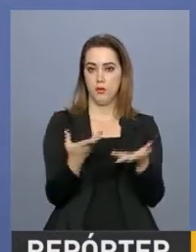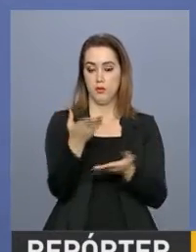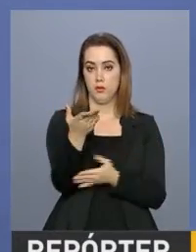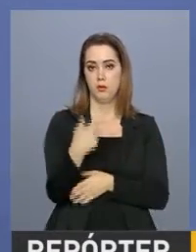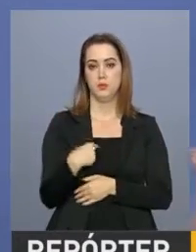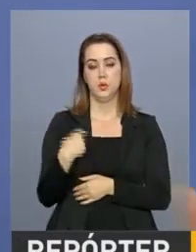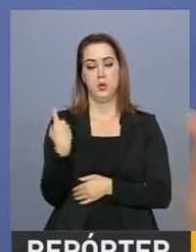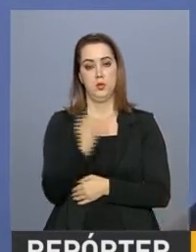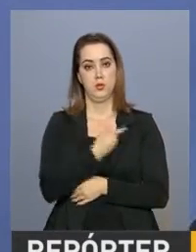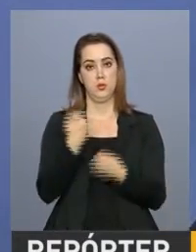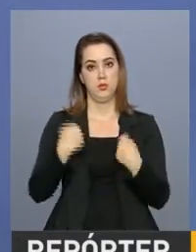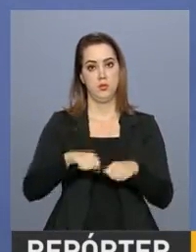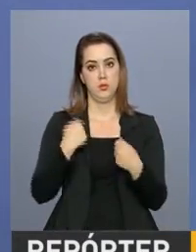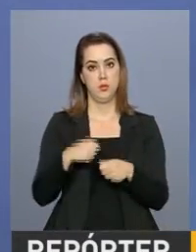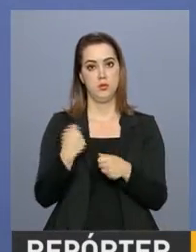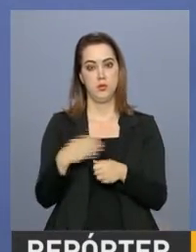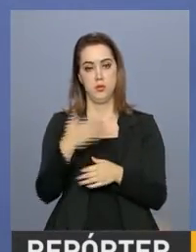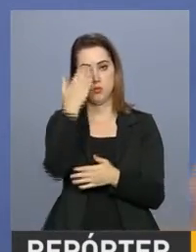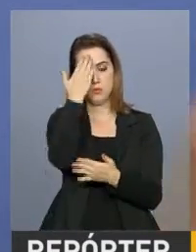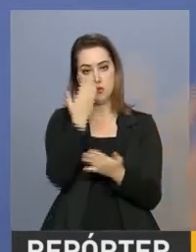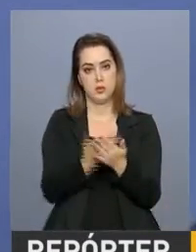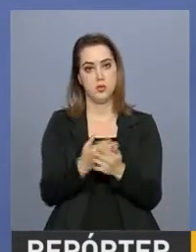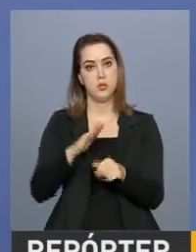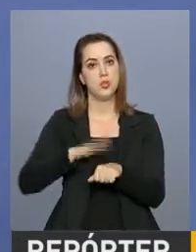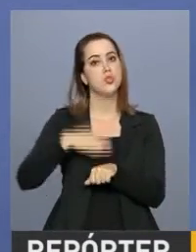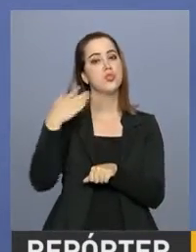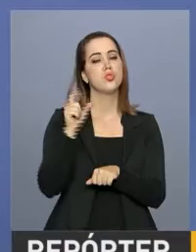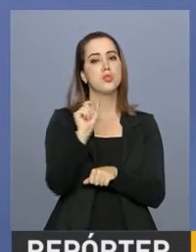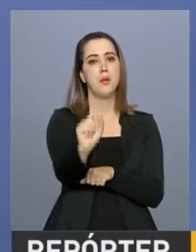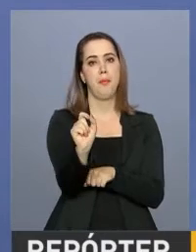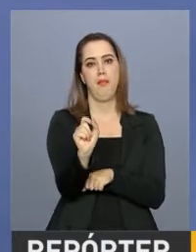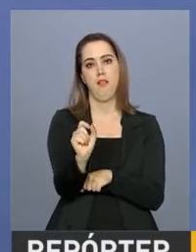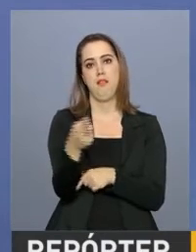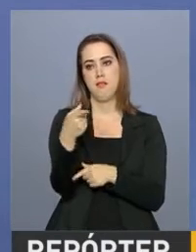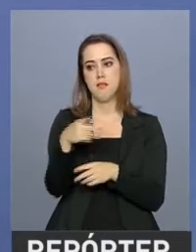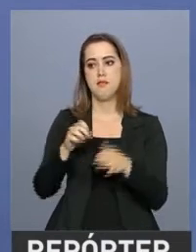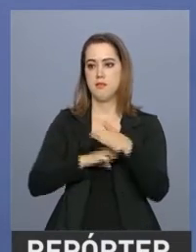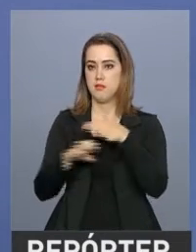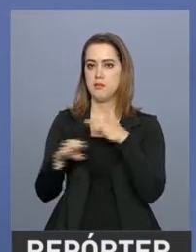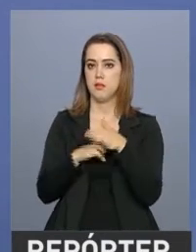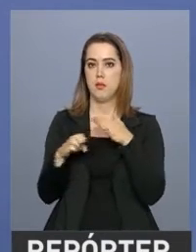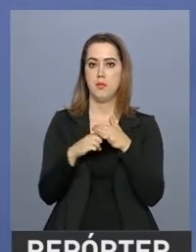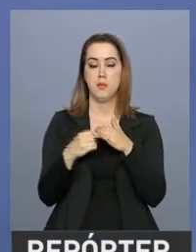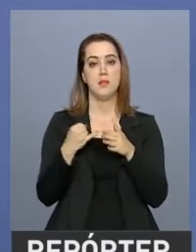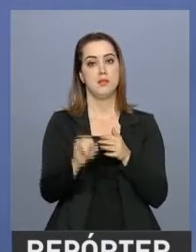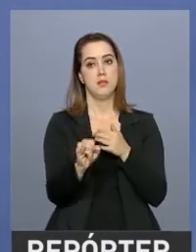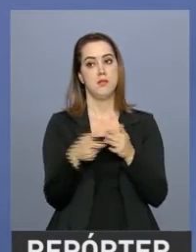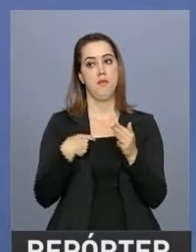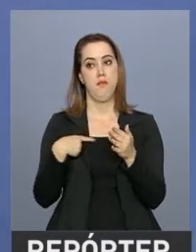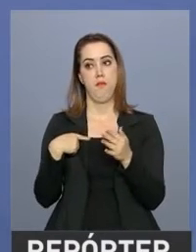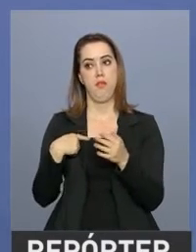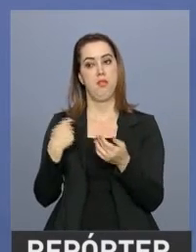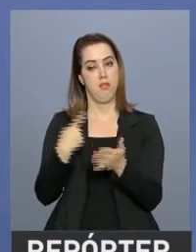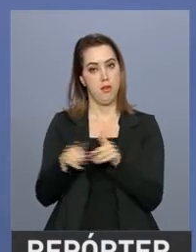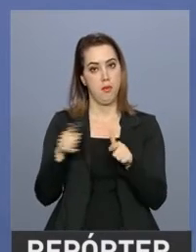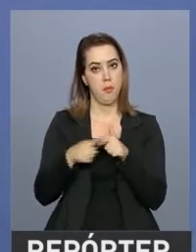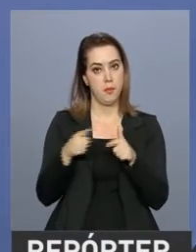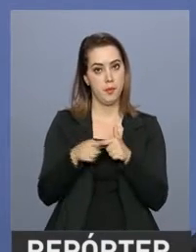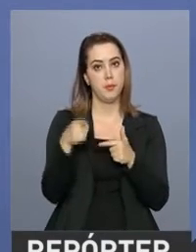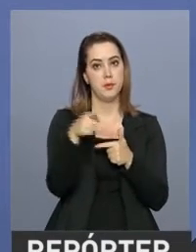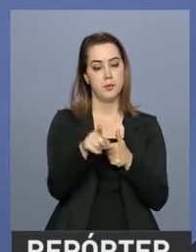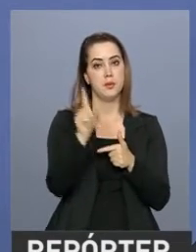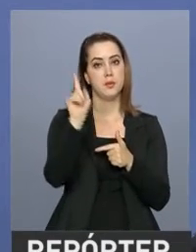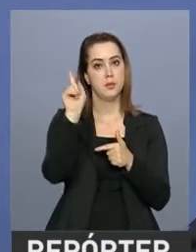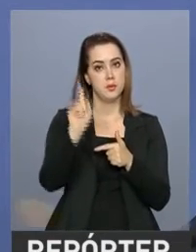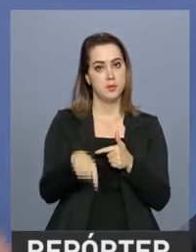mais nas empresas que fazem. Quem vai penalizar as empresas uma vez errado, uma vez pego numa infração,